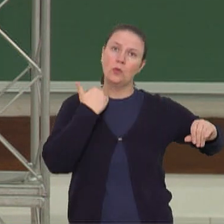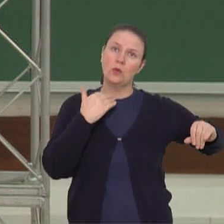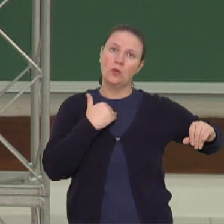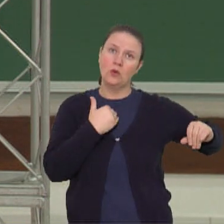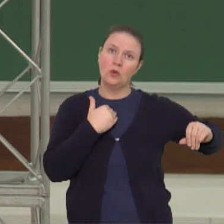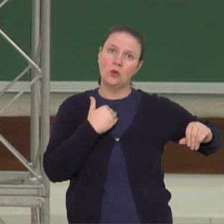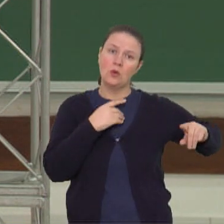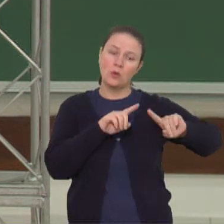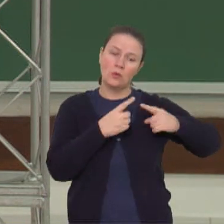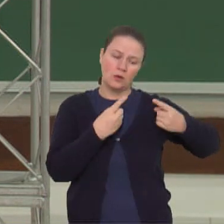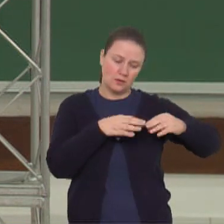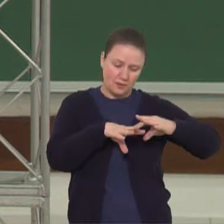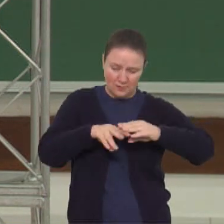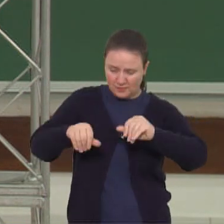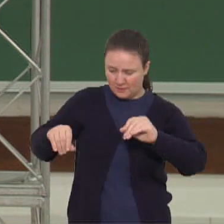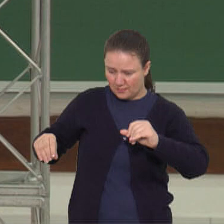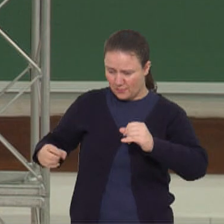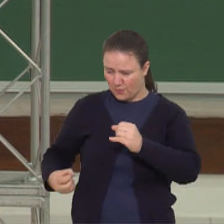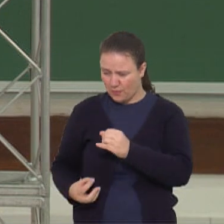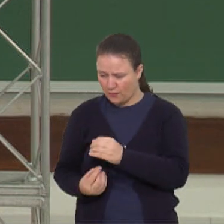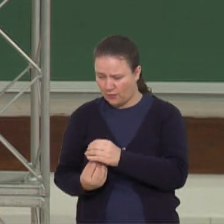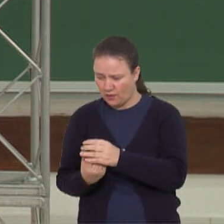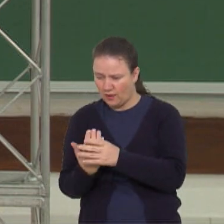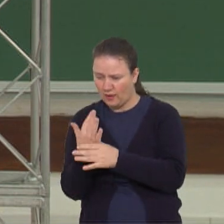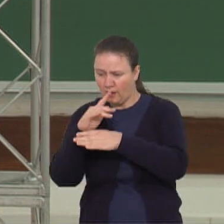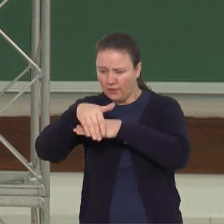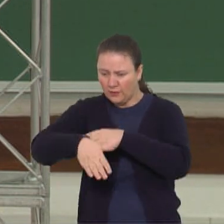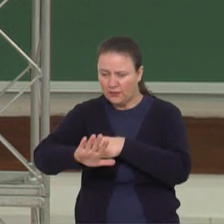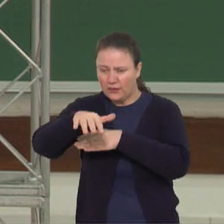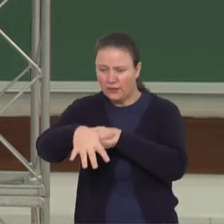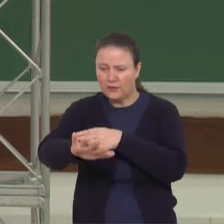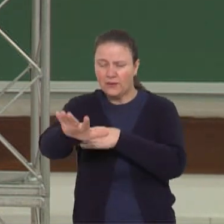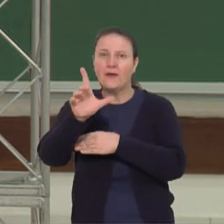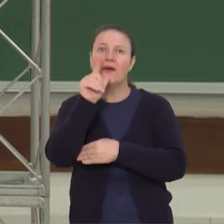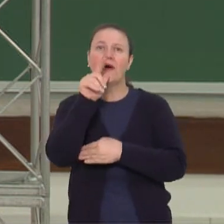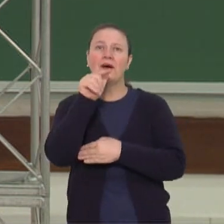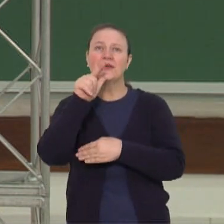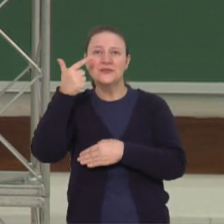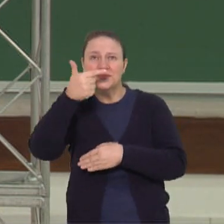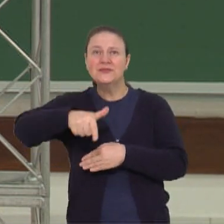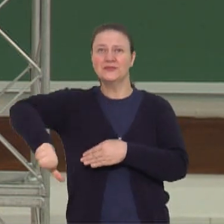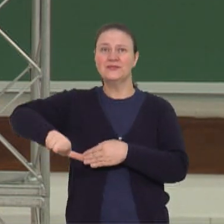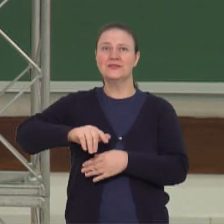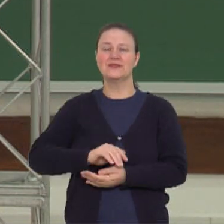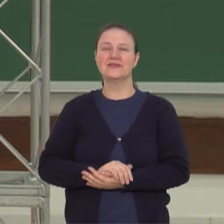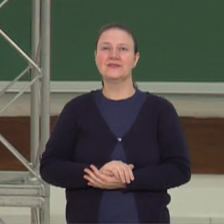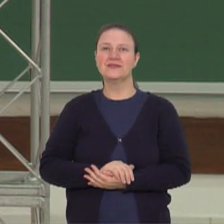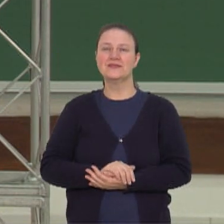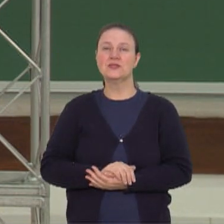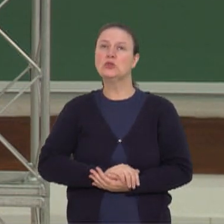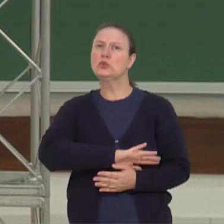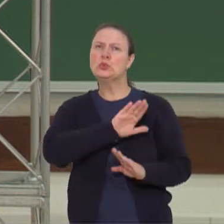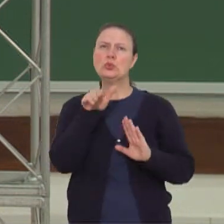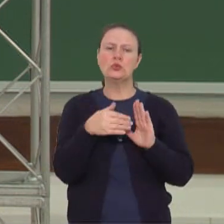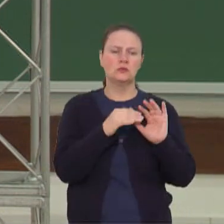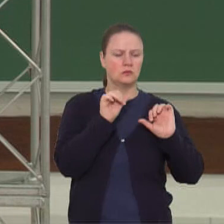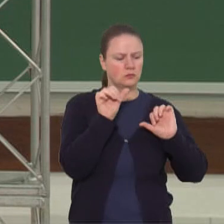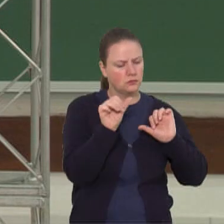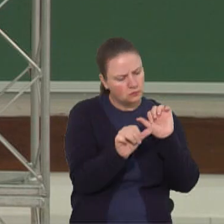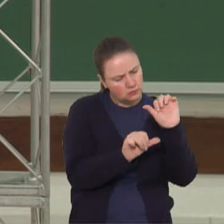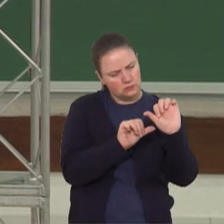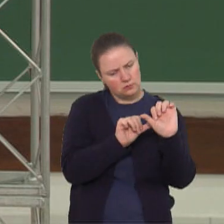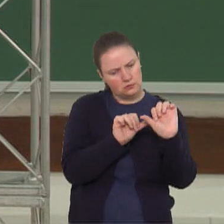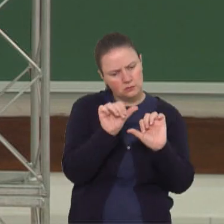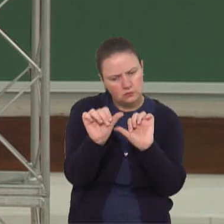quê? Água novamente. É essa mudança, essa questão de tudo se transformando no outro, esse